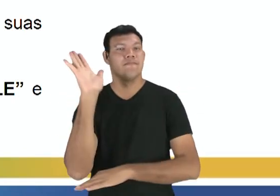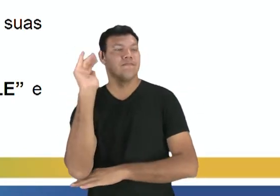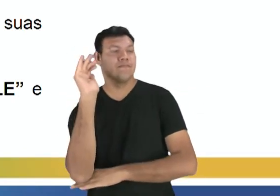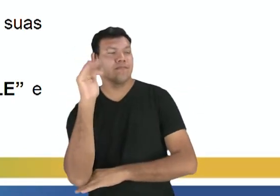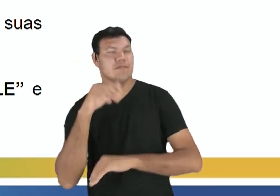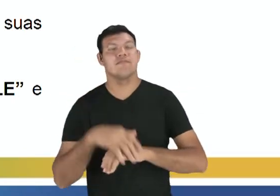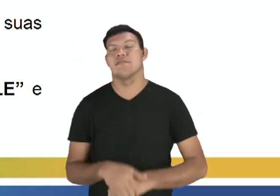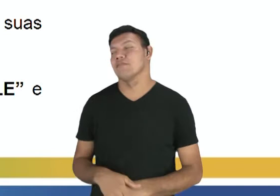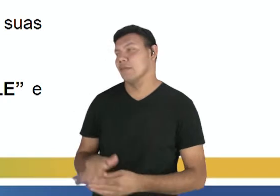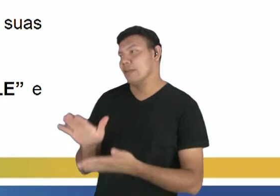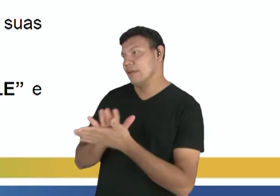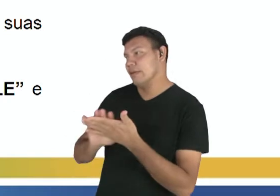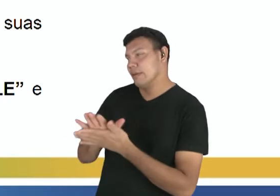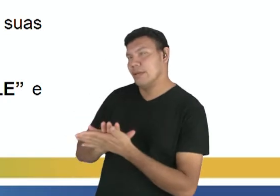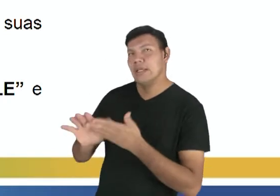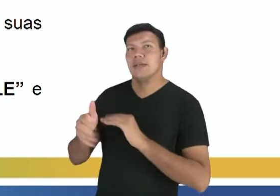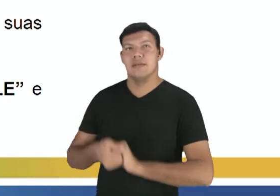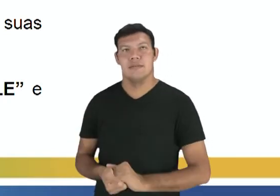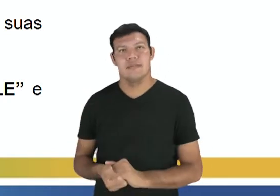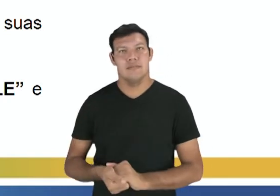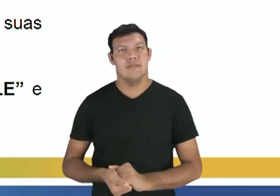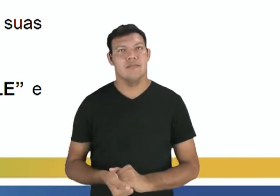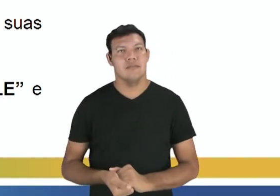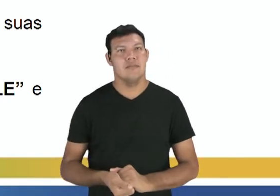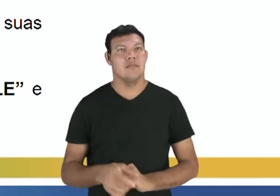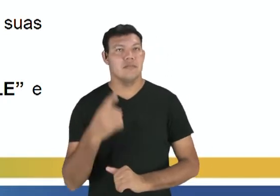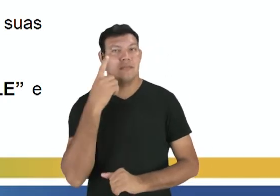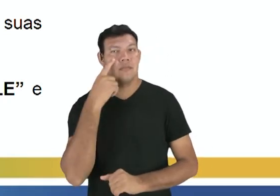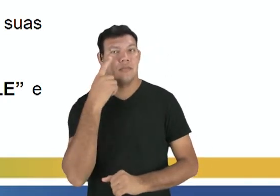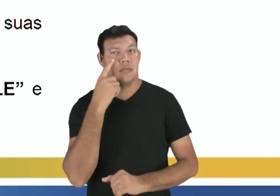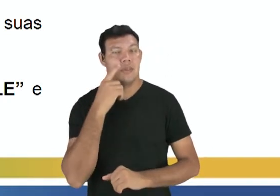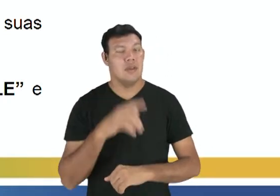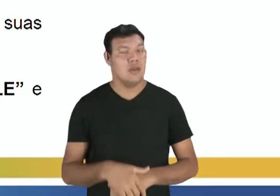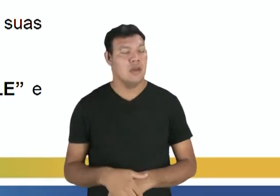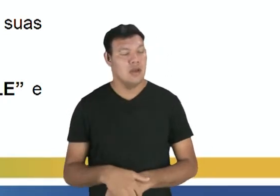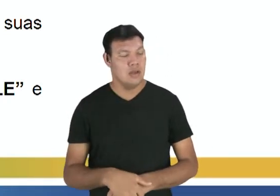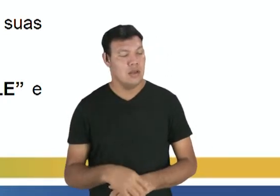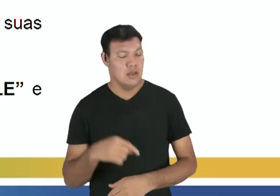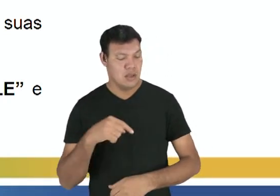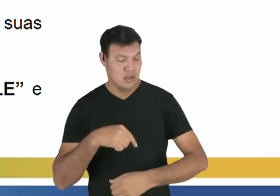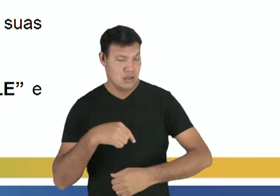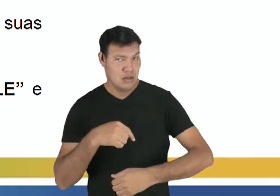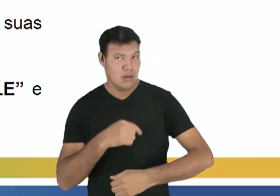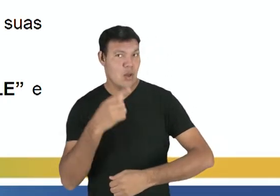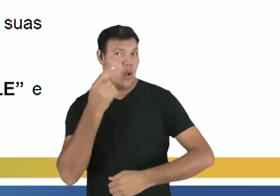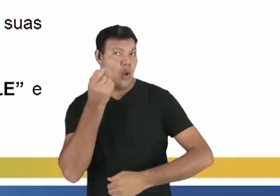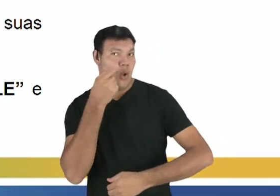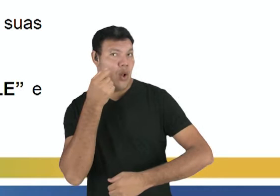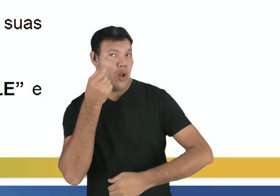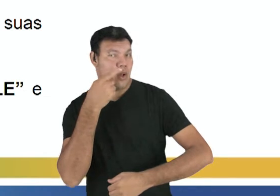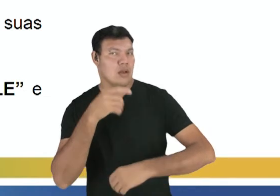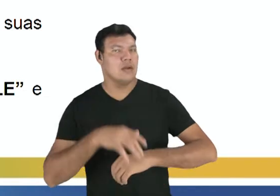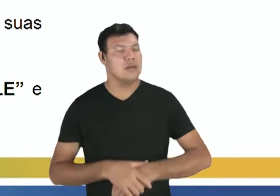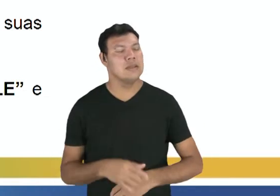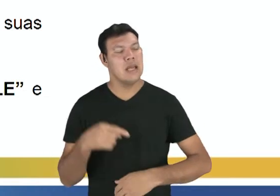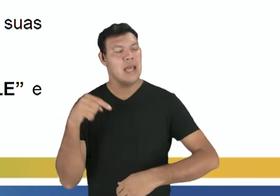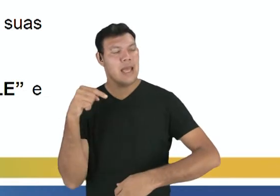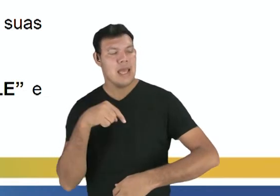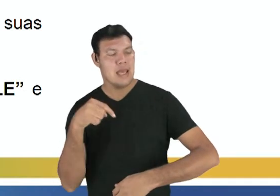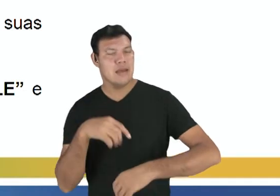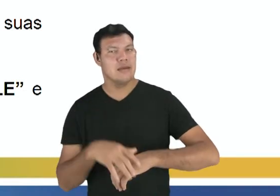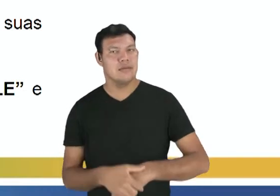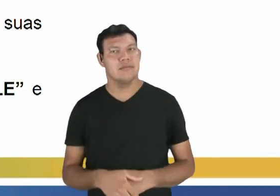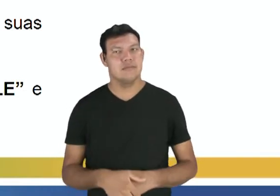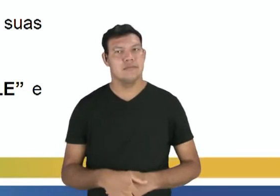gente, no primeiro quadrinho o Agar diz o seguinte, eu trouxe este gato. Por que o Agar falou este